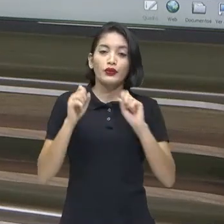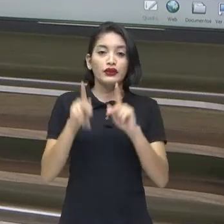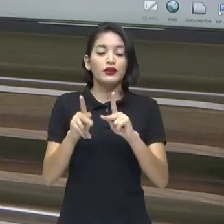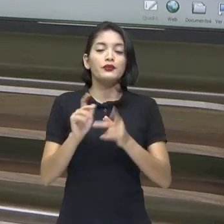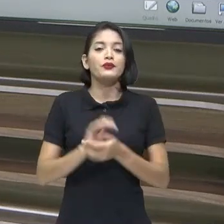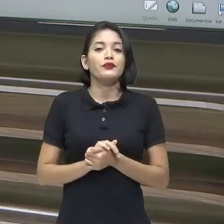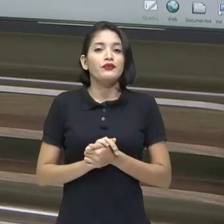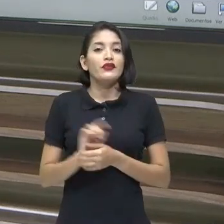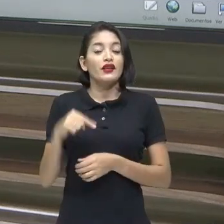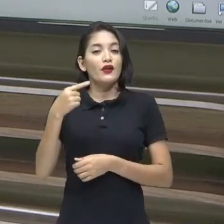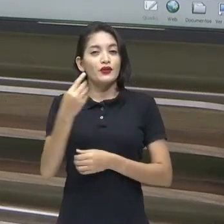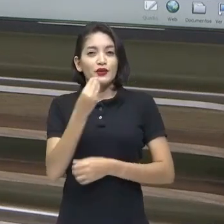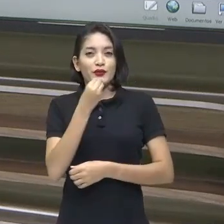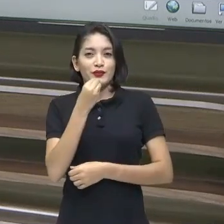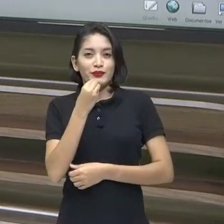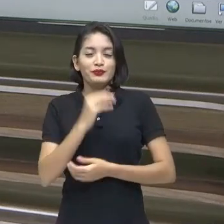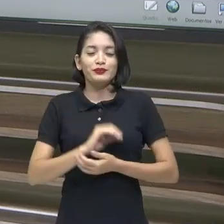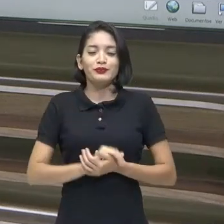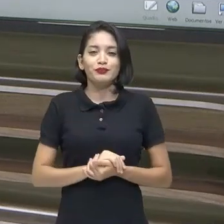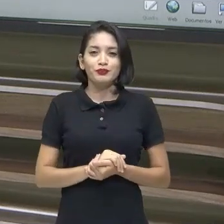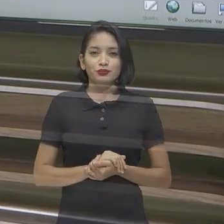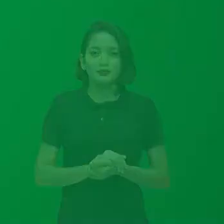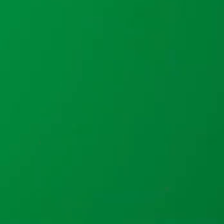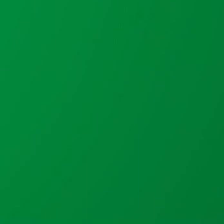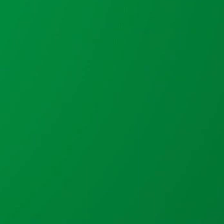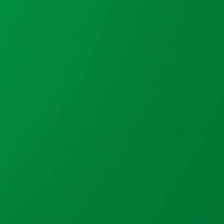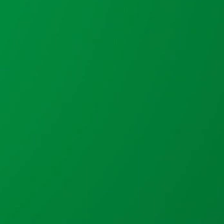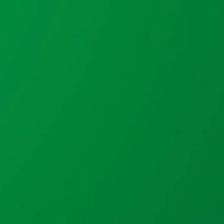tá bom? Então até uma próxima oportunidade.